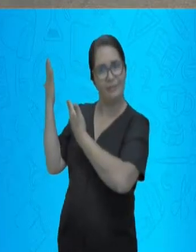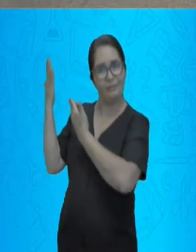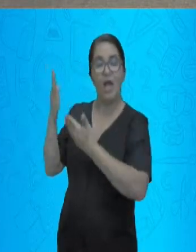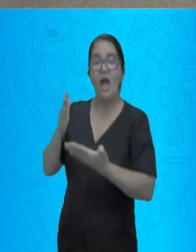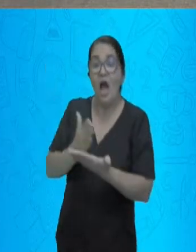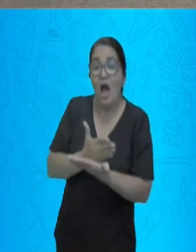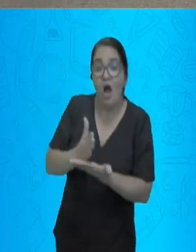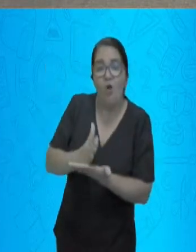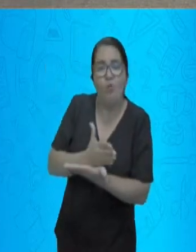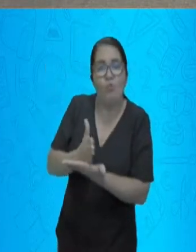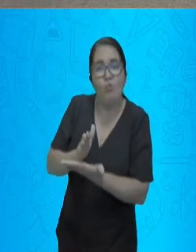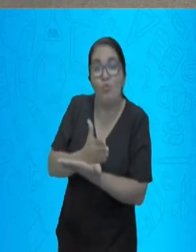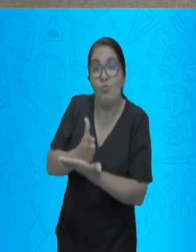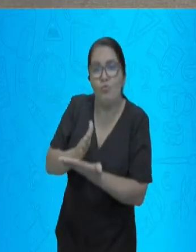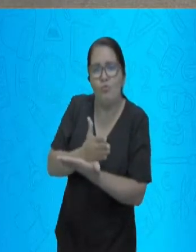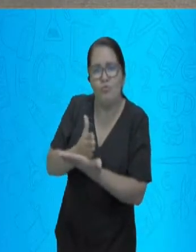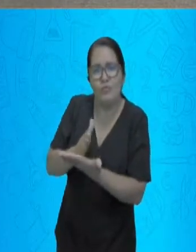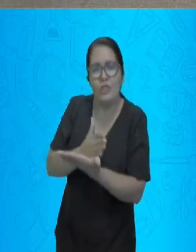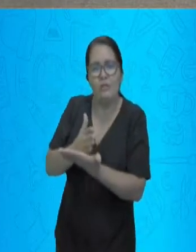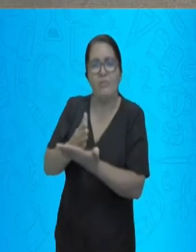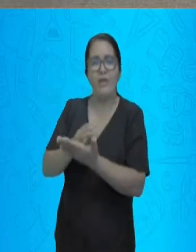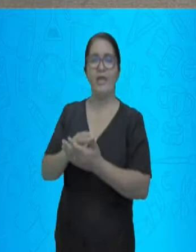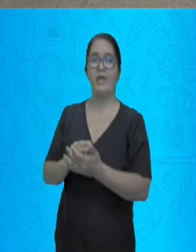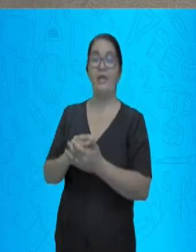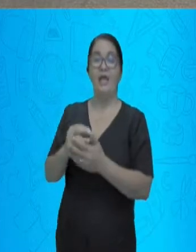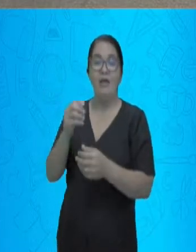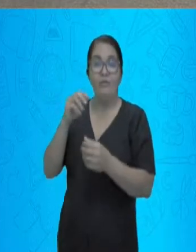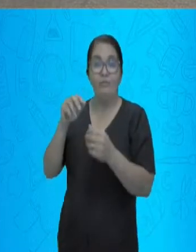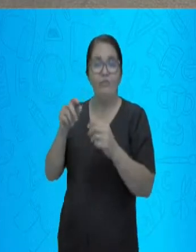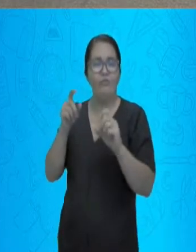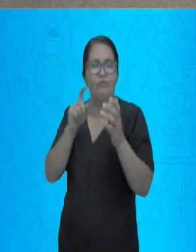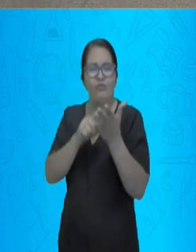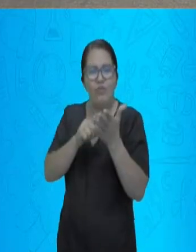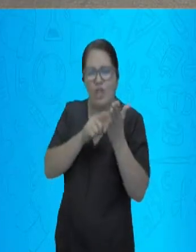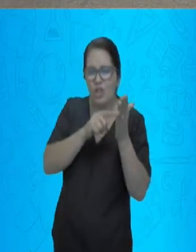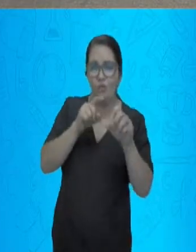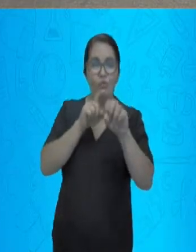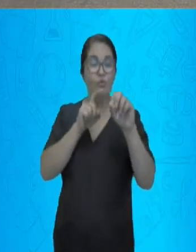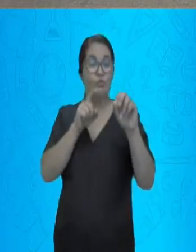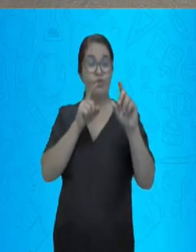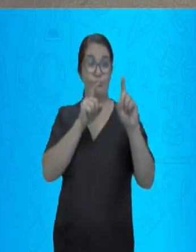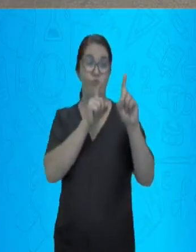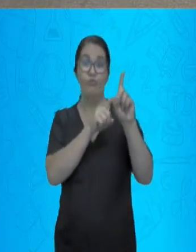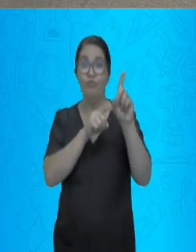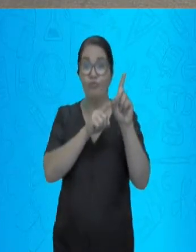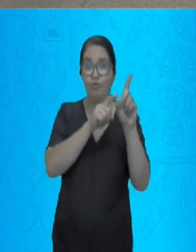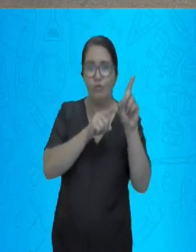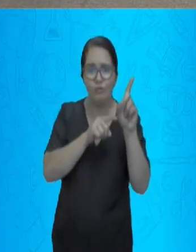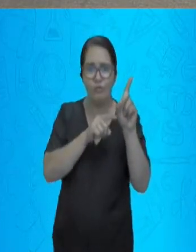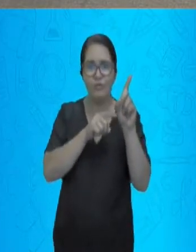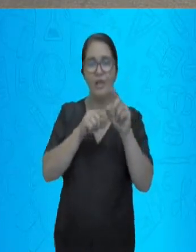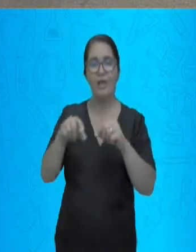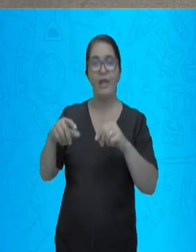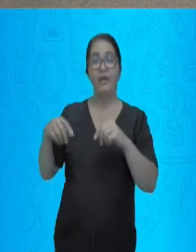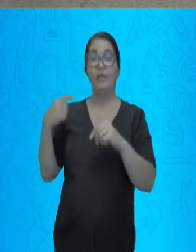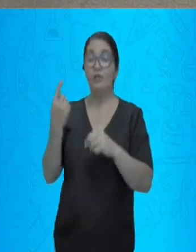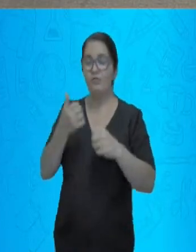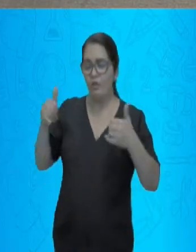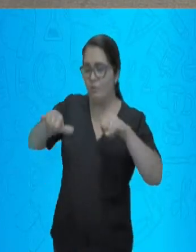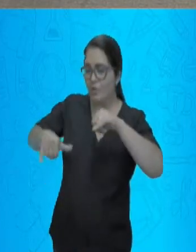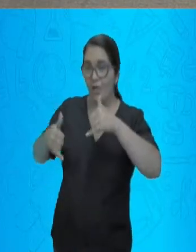algumas vidrarias utilizadas em laboratórios. Ali a gente tem